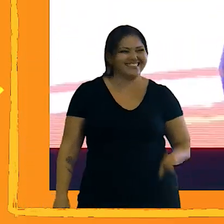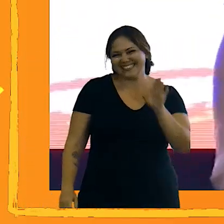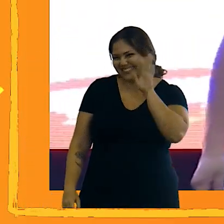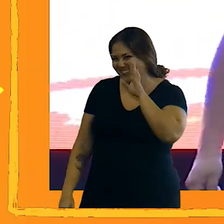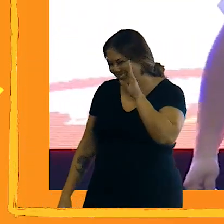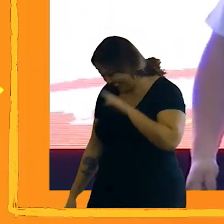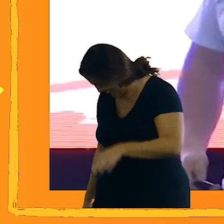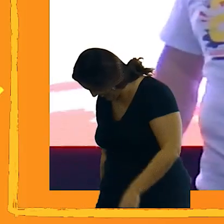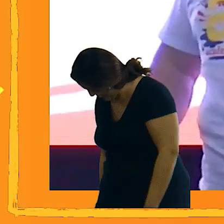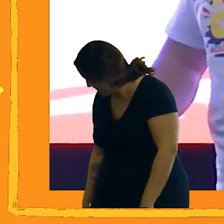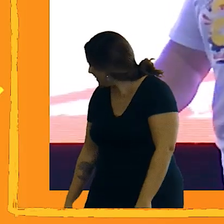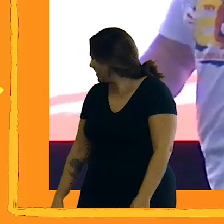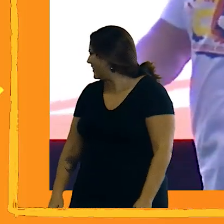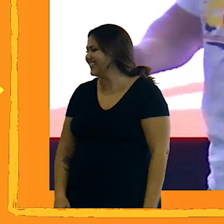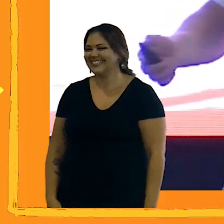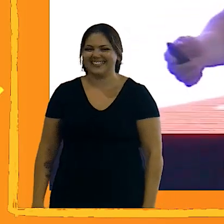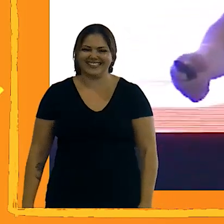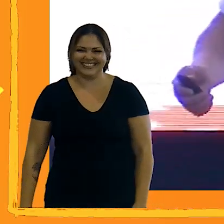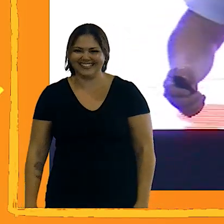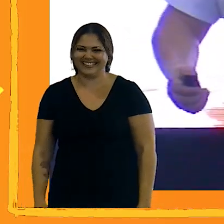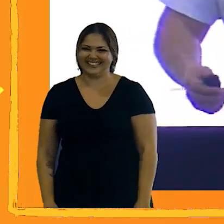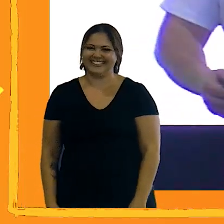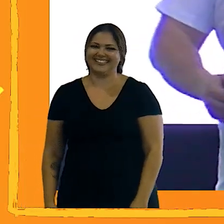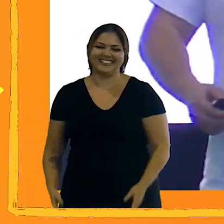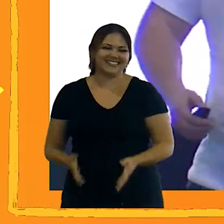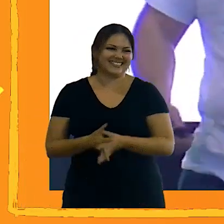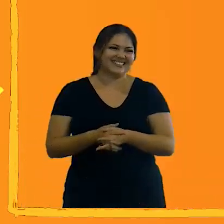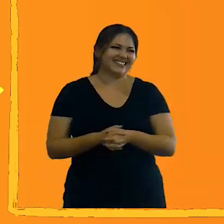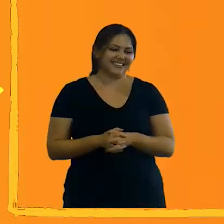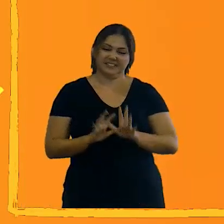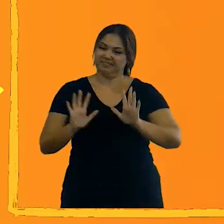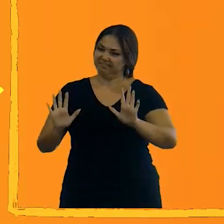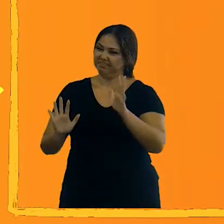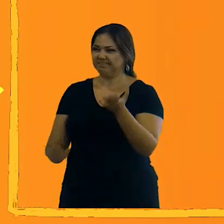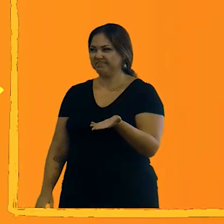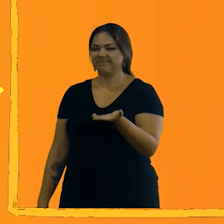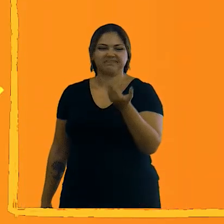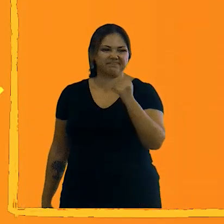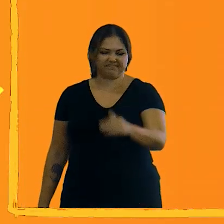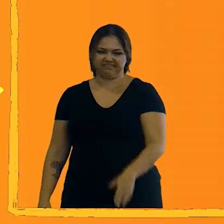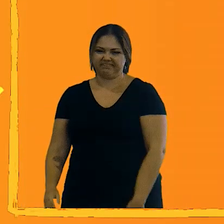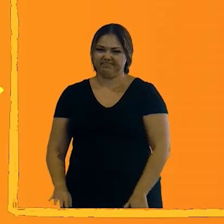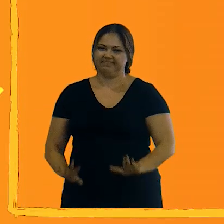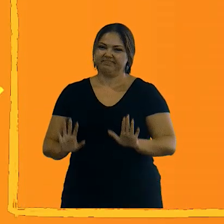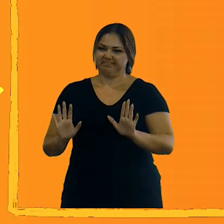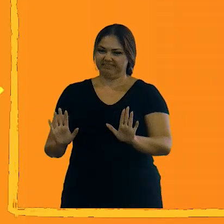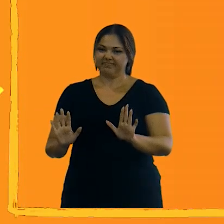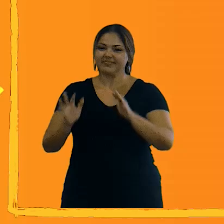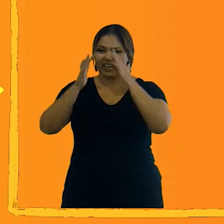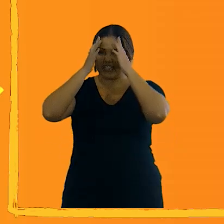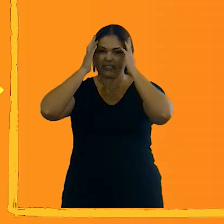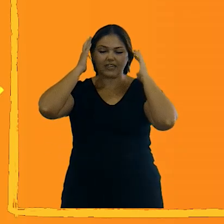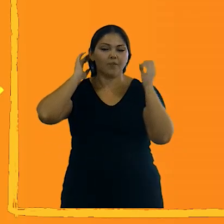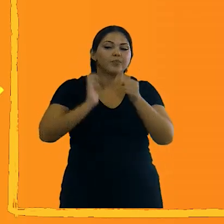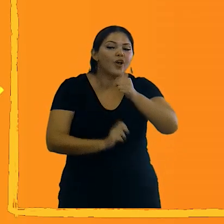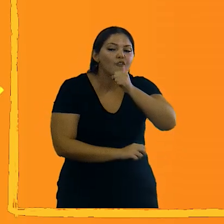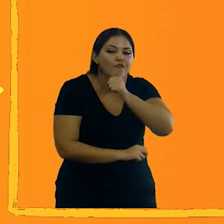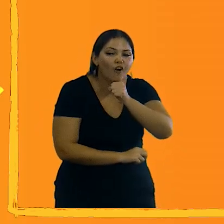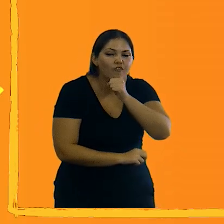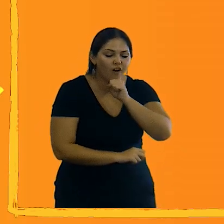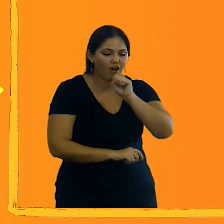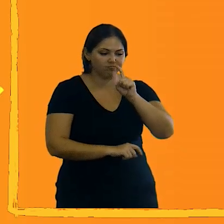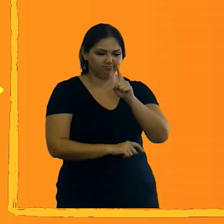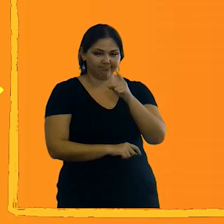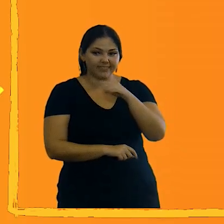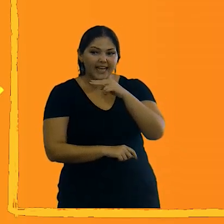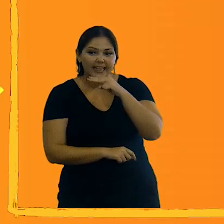legal Bora lá gente vem comigo uma avô resolveu presentear seus três netos